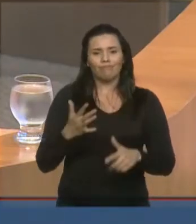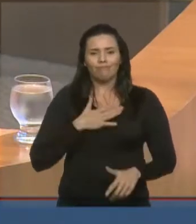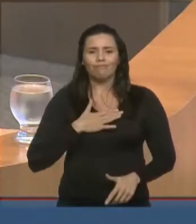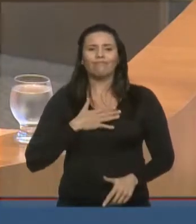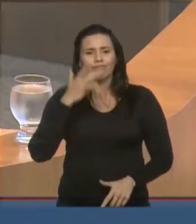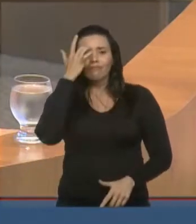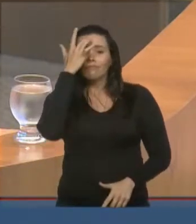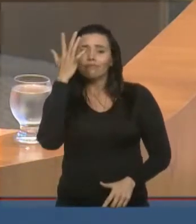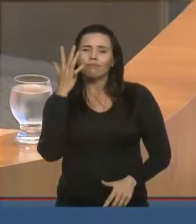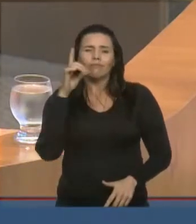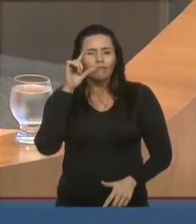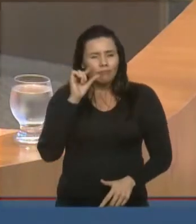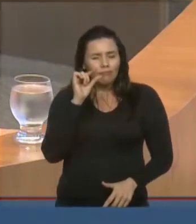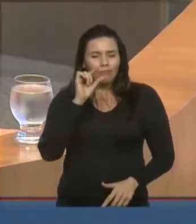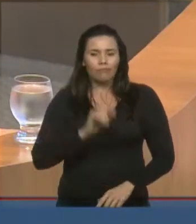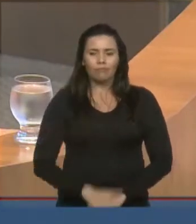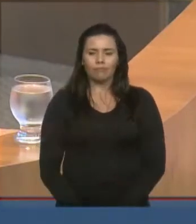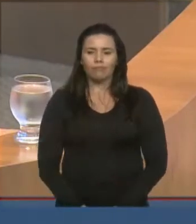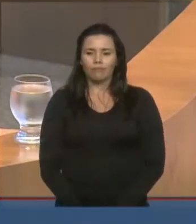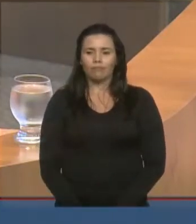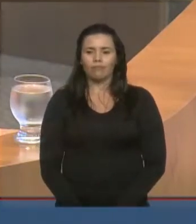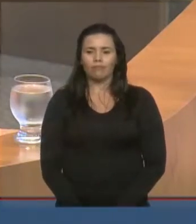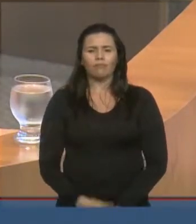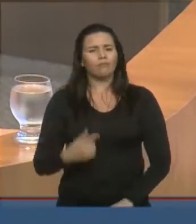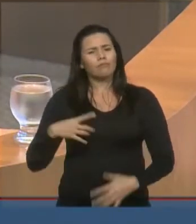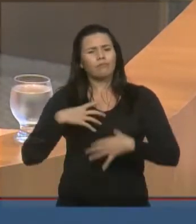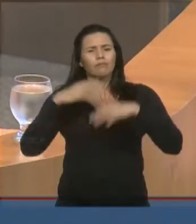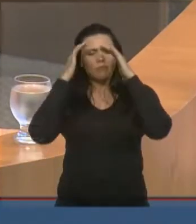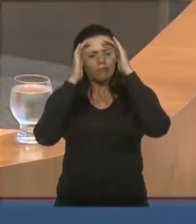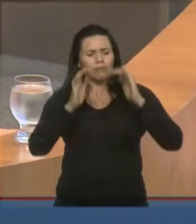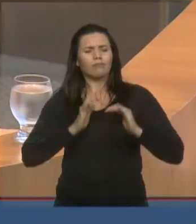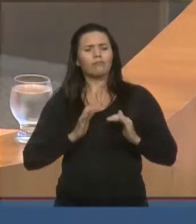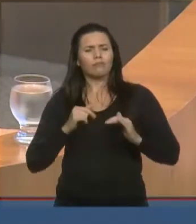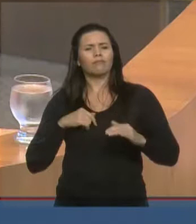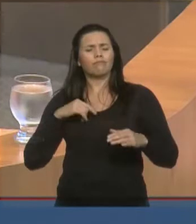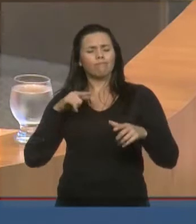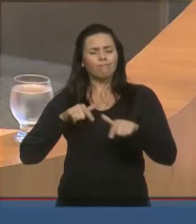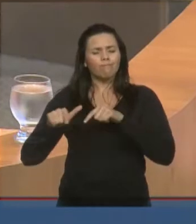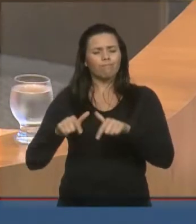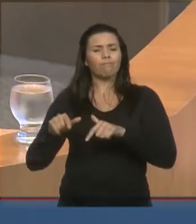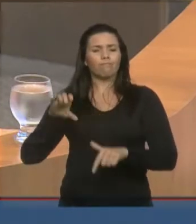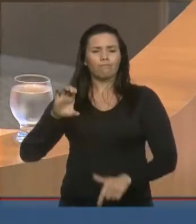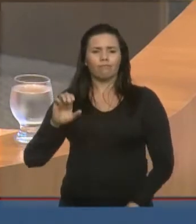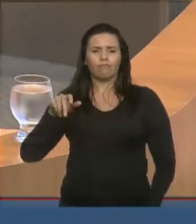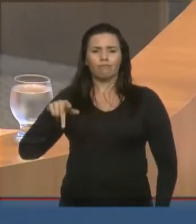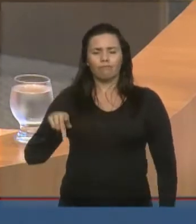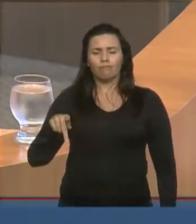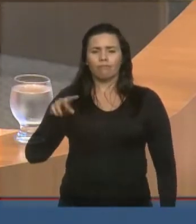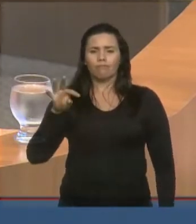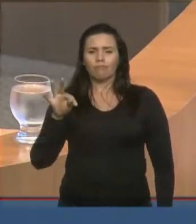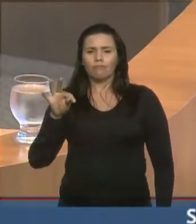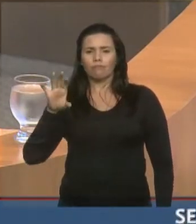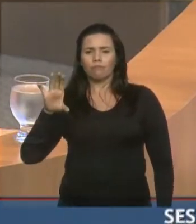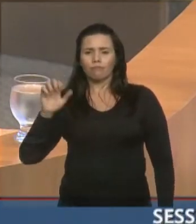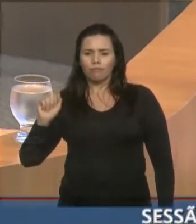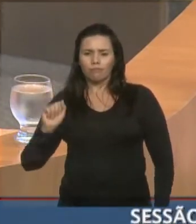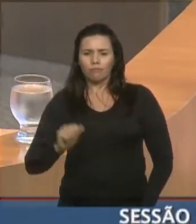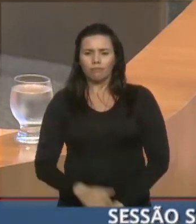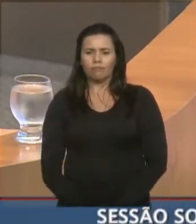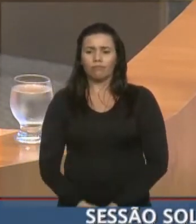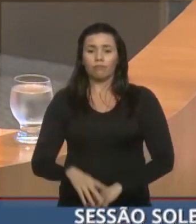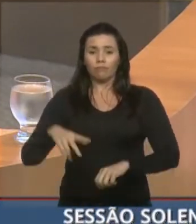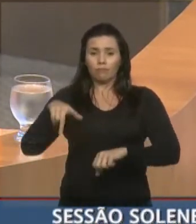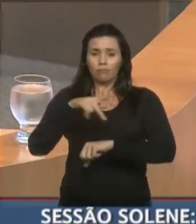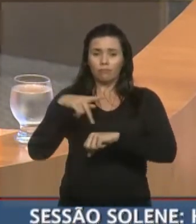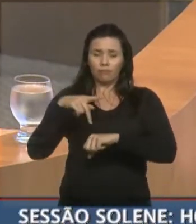adolescência. O CPTCA, localizado no centro da capital, mais especificamente na Praça Maria